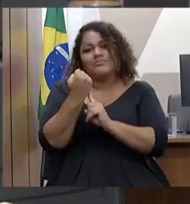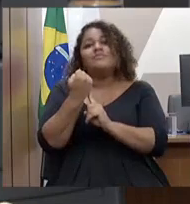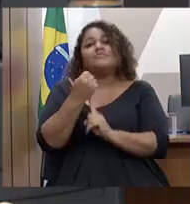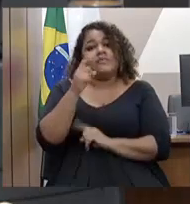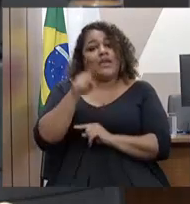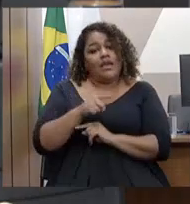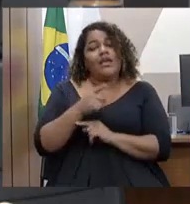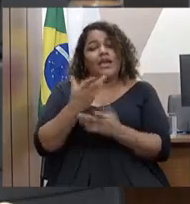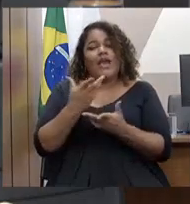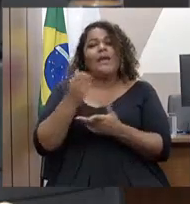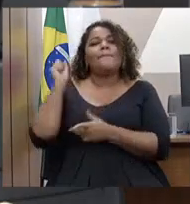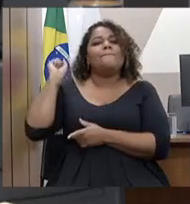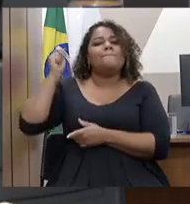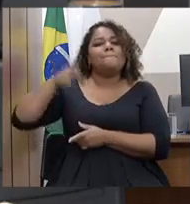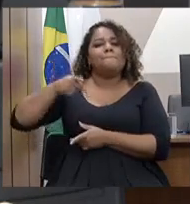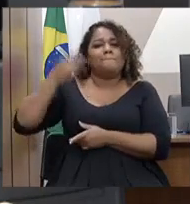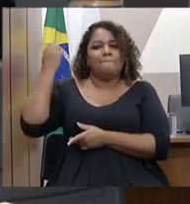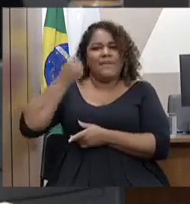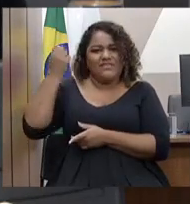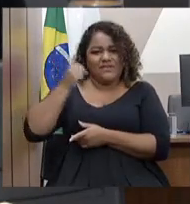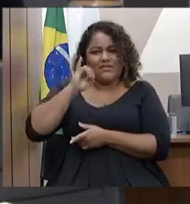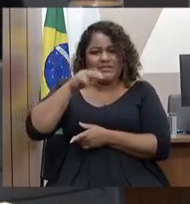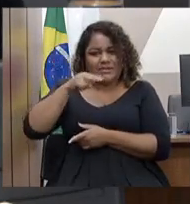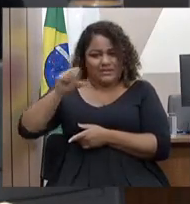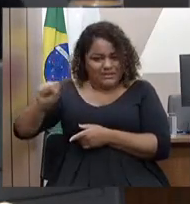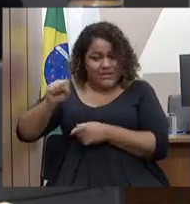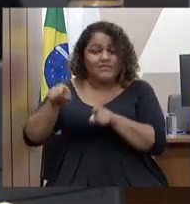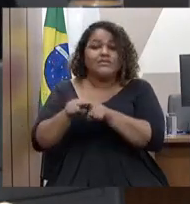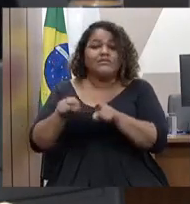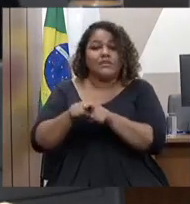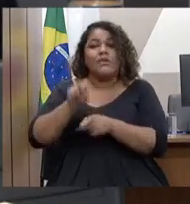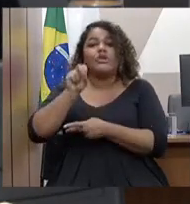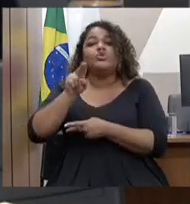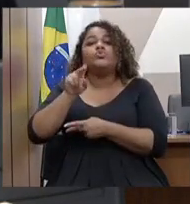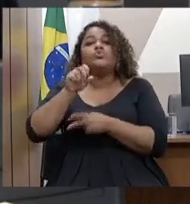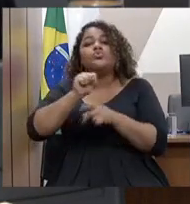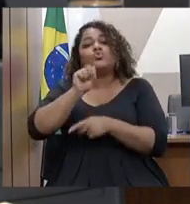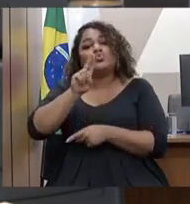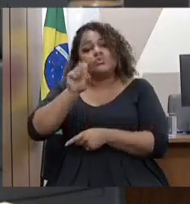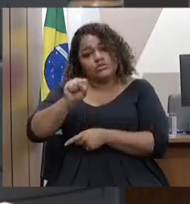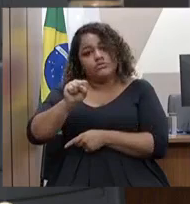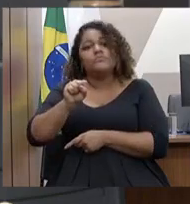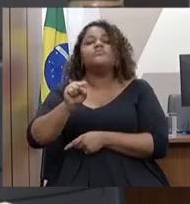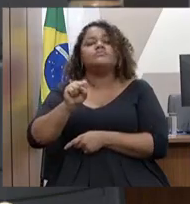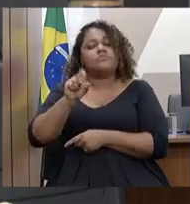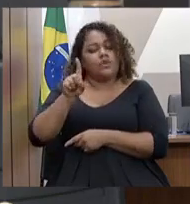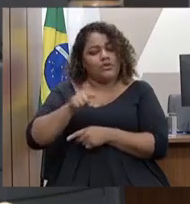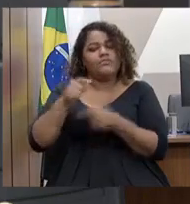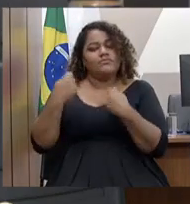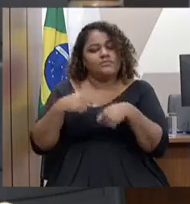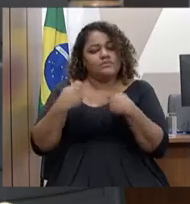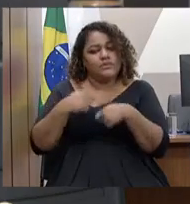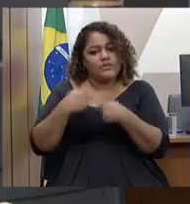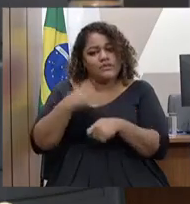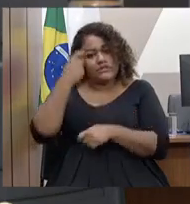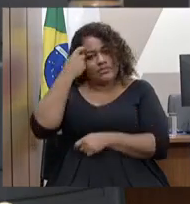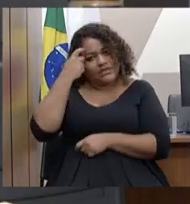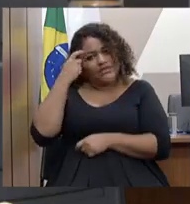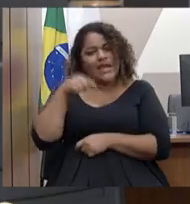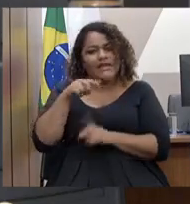quando a gente entende sobre essa perspectiva é necessário é dizer da